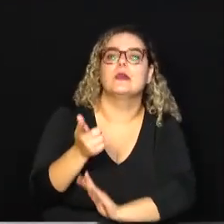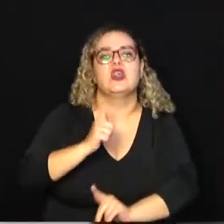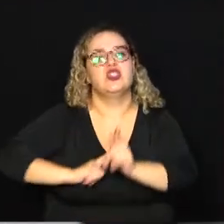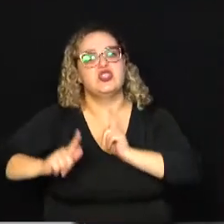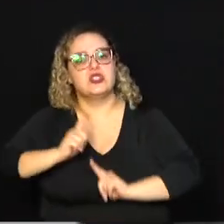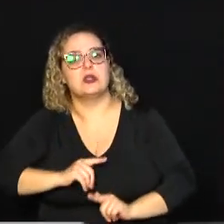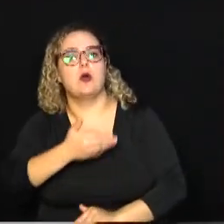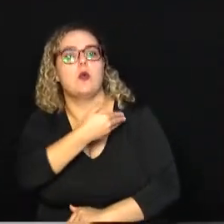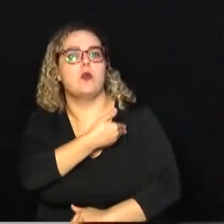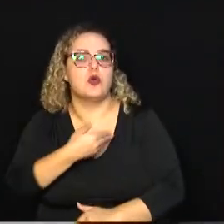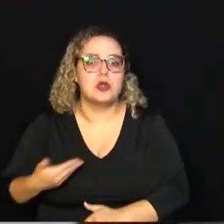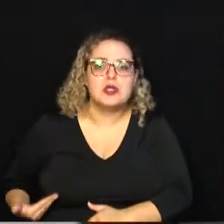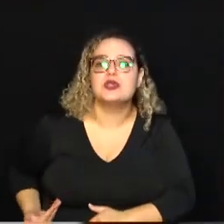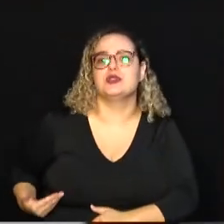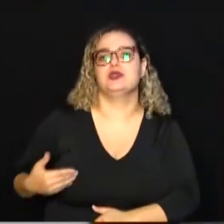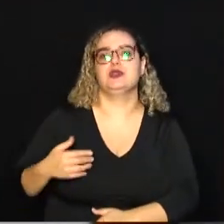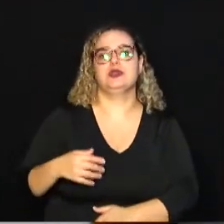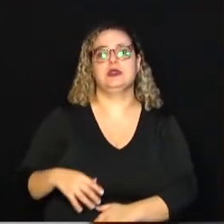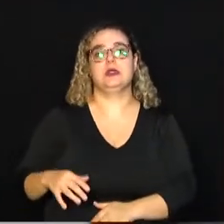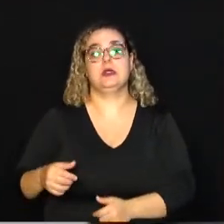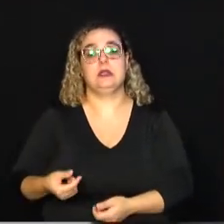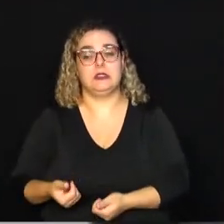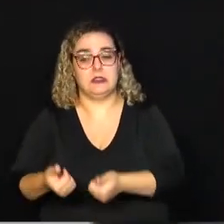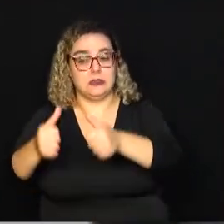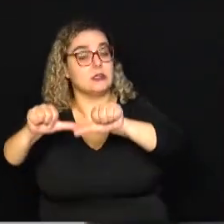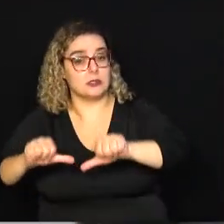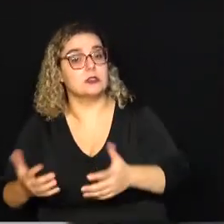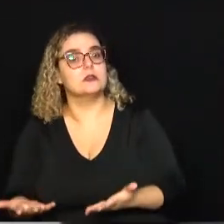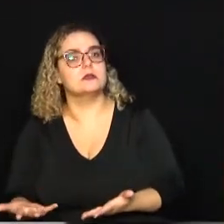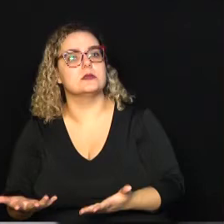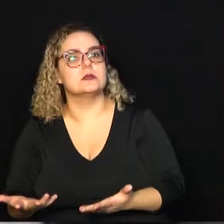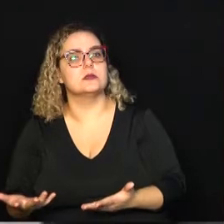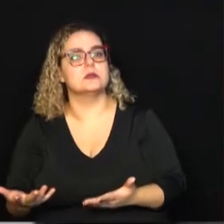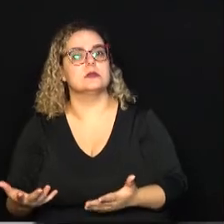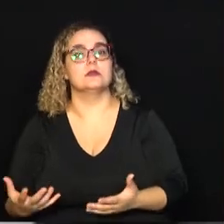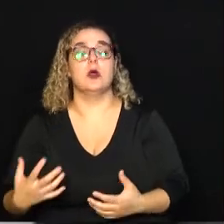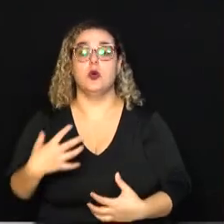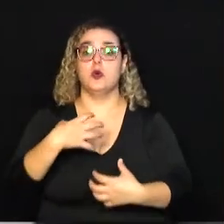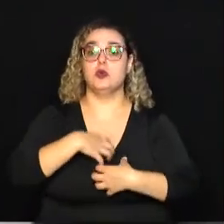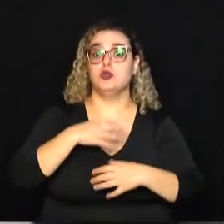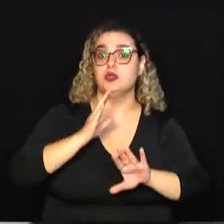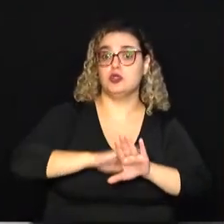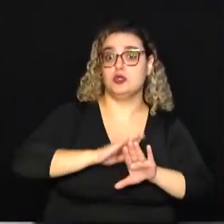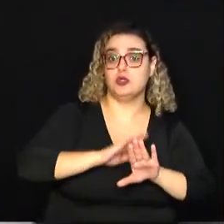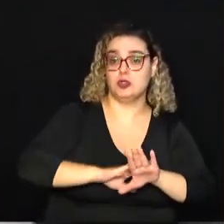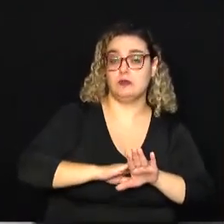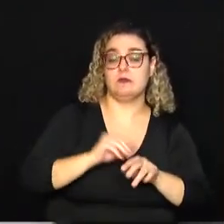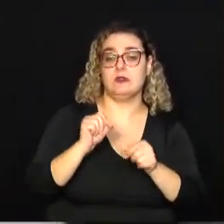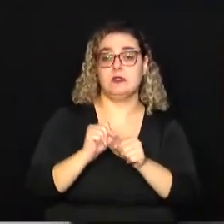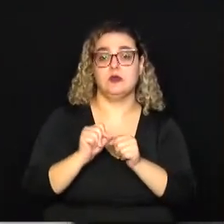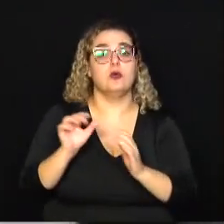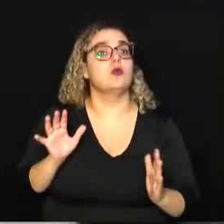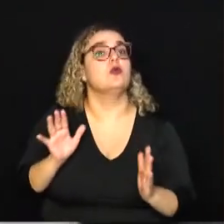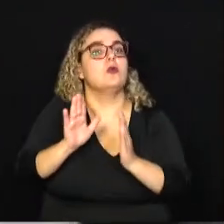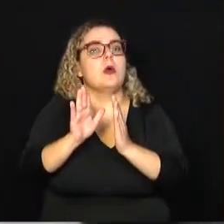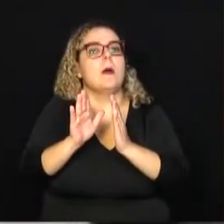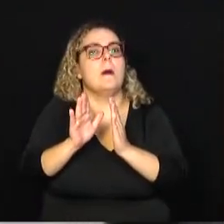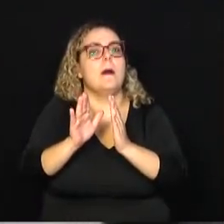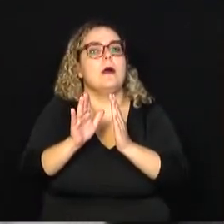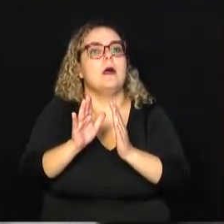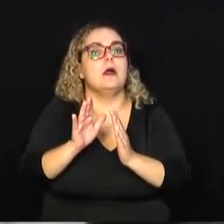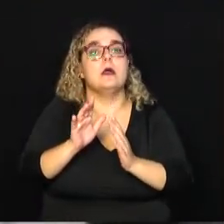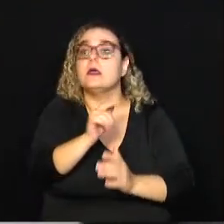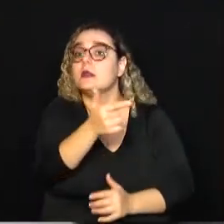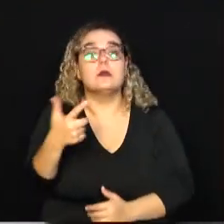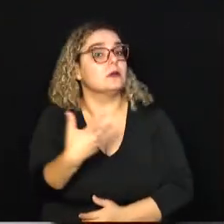crise, né? Porque isso são medidas que permitem a gente fazer um enfrentamento, feito eu disse, mesmo sem a